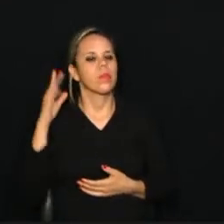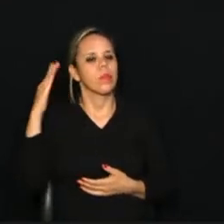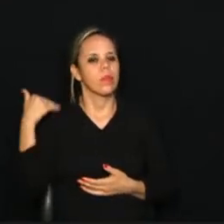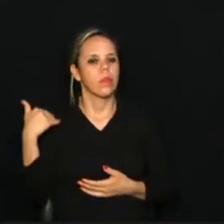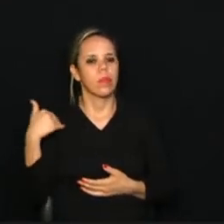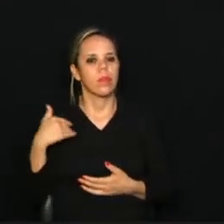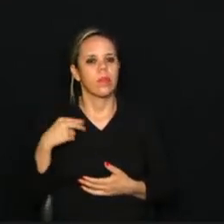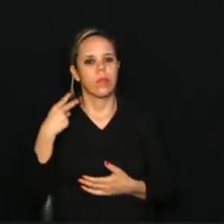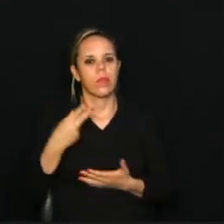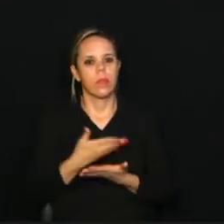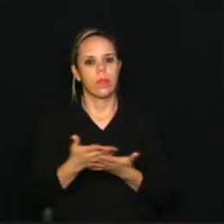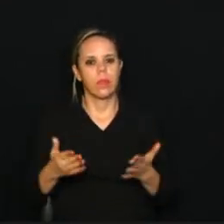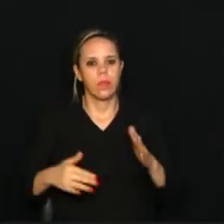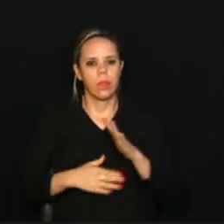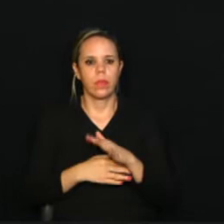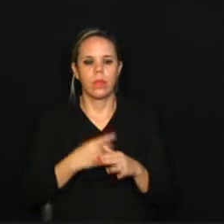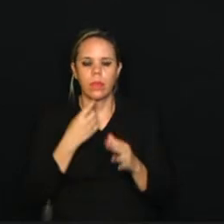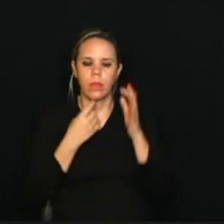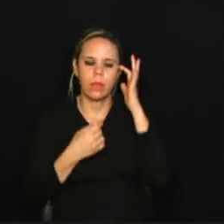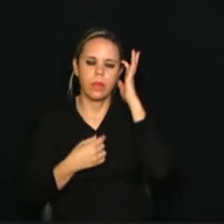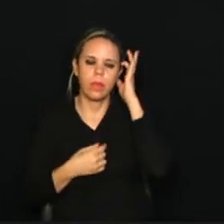da Câmara Municipal de Campinas,